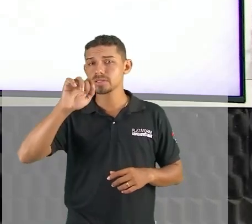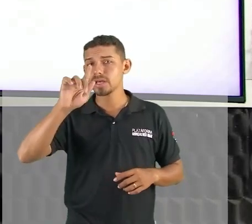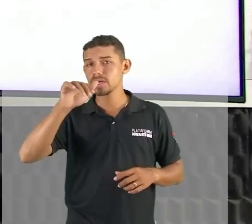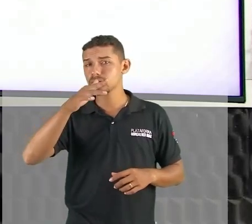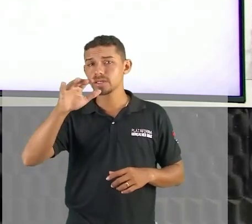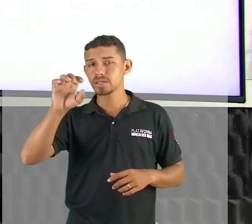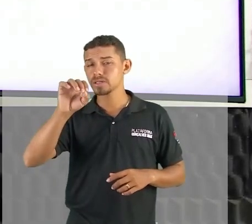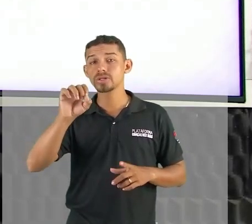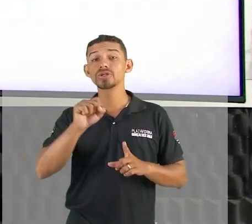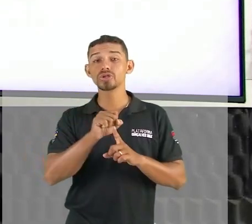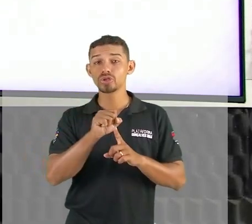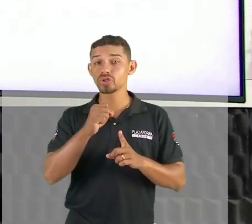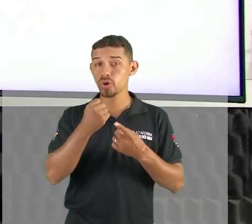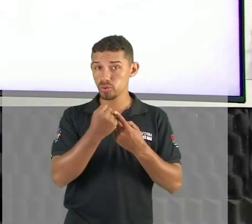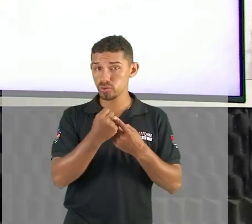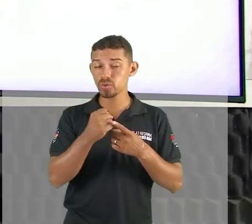segregação